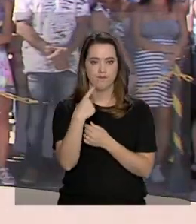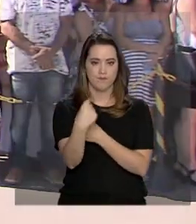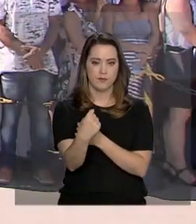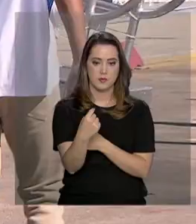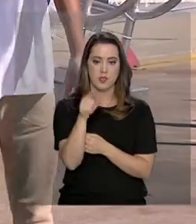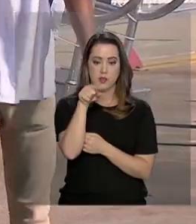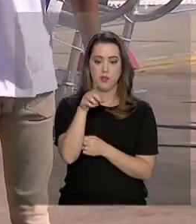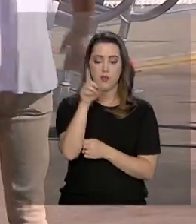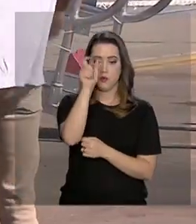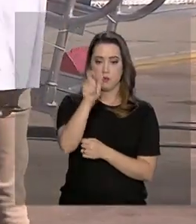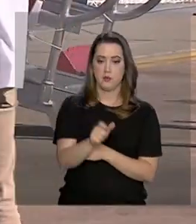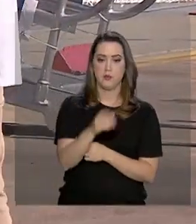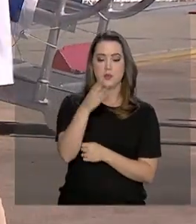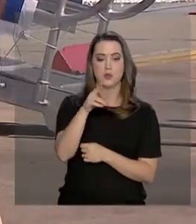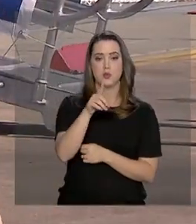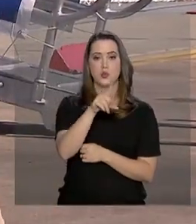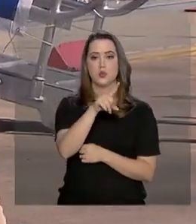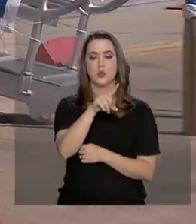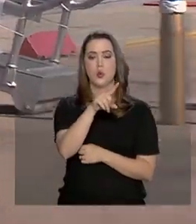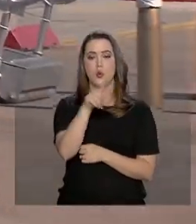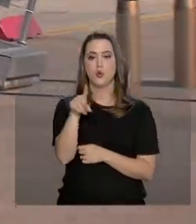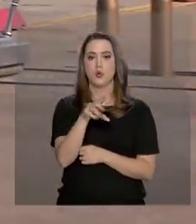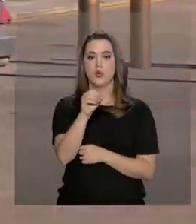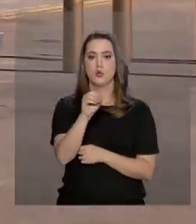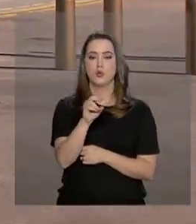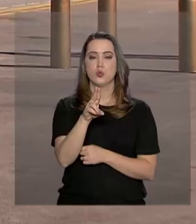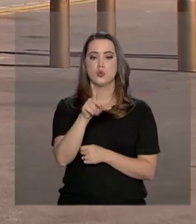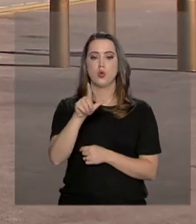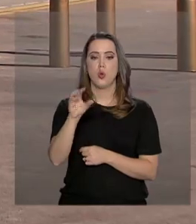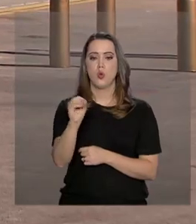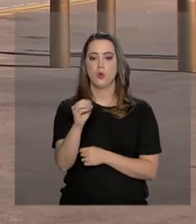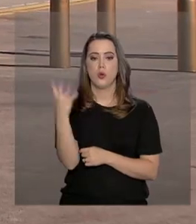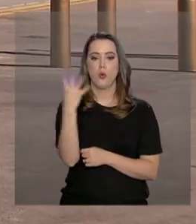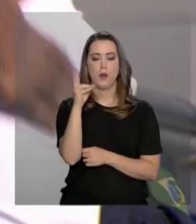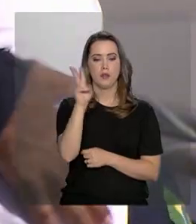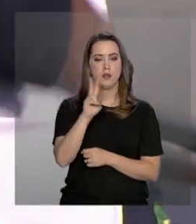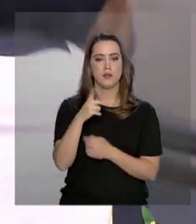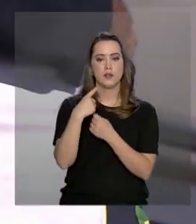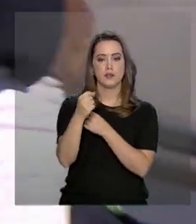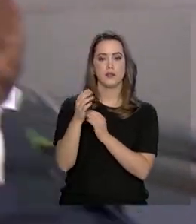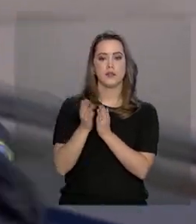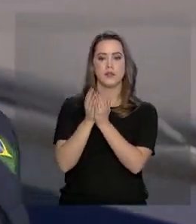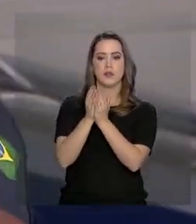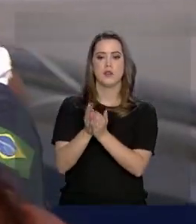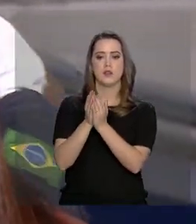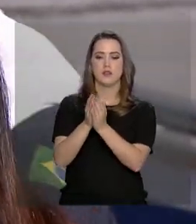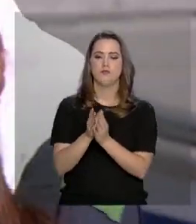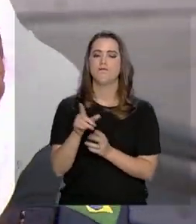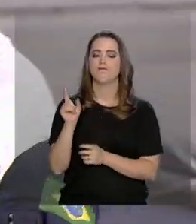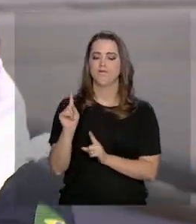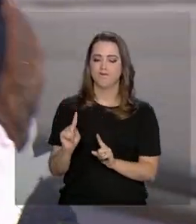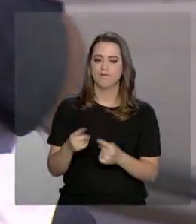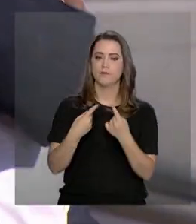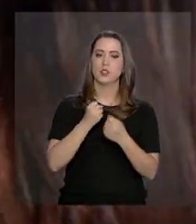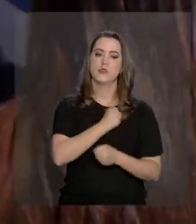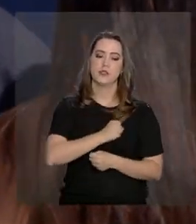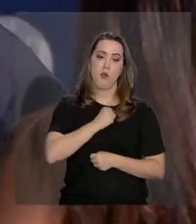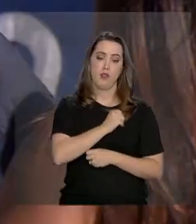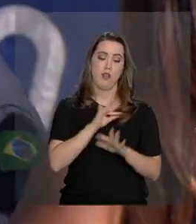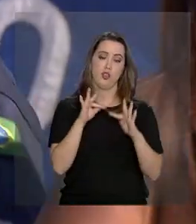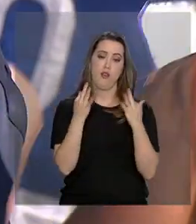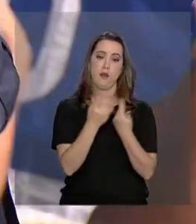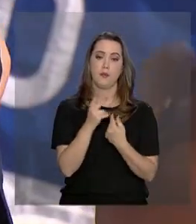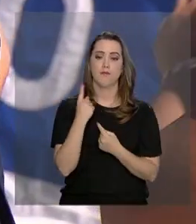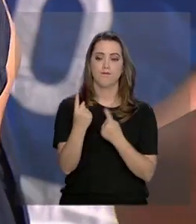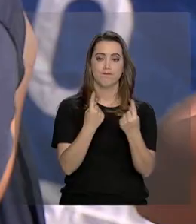Para o suboficial Zoulo, que embarca pela 4ª vez, um dos grandes desafios é a saudade da família. Ele afirma